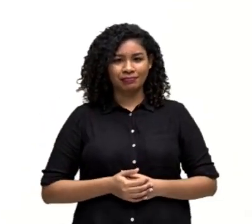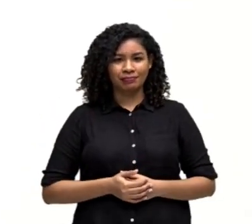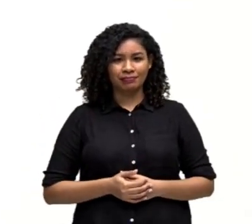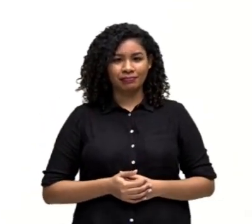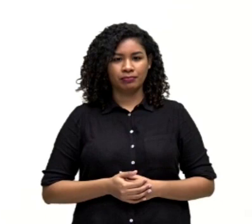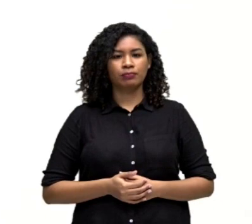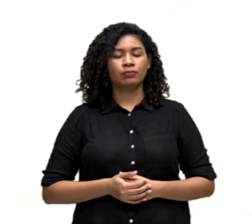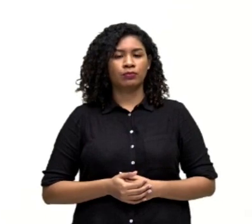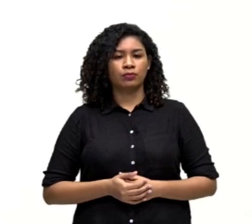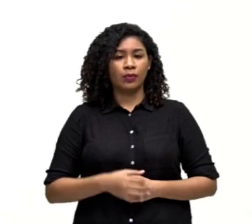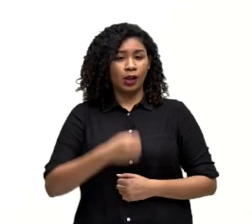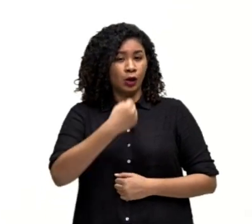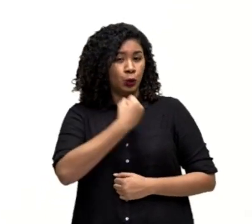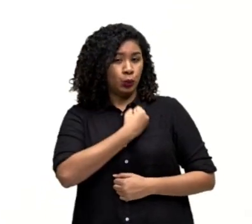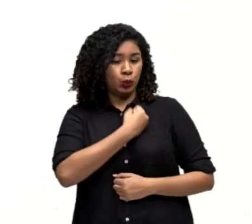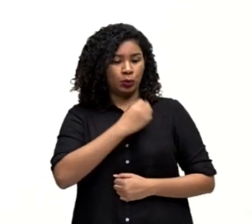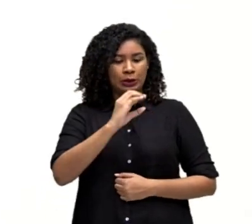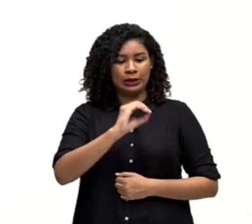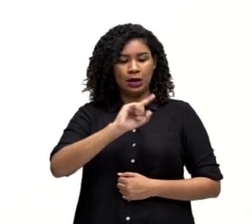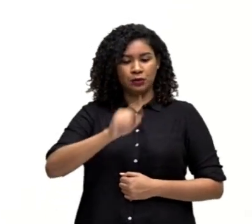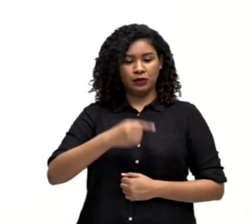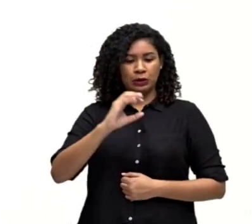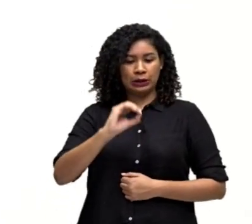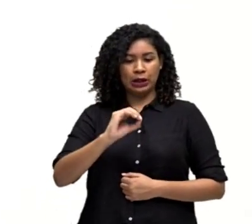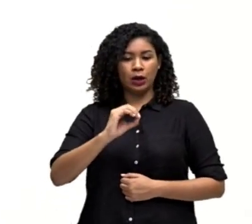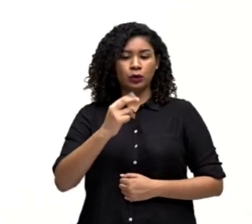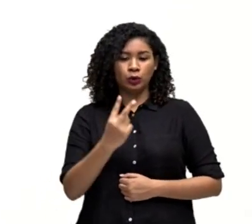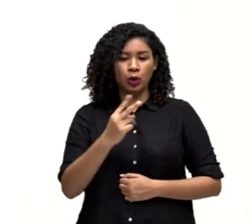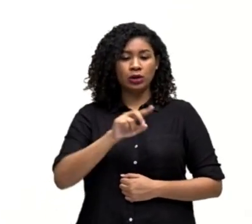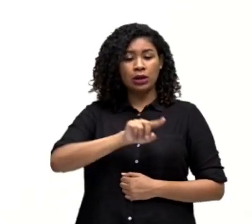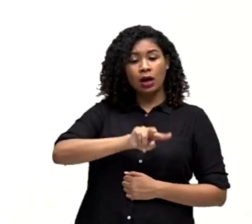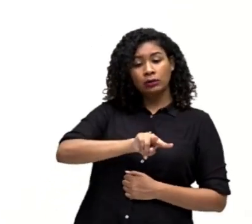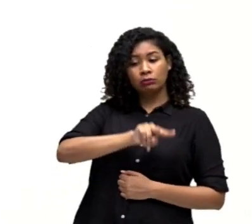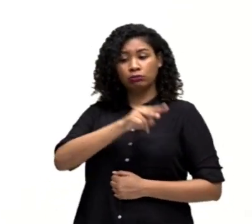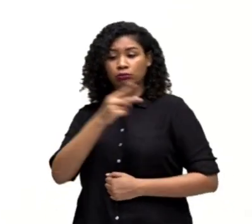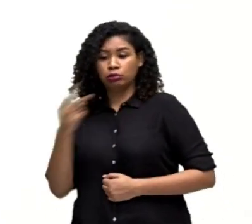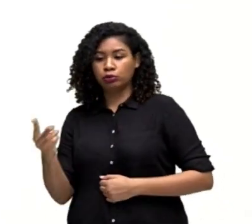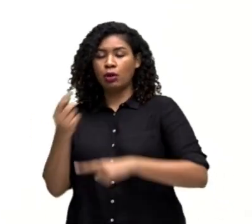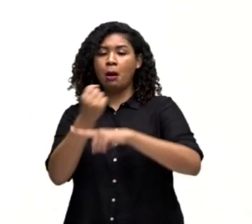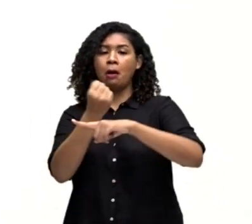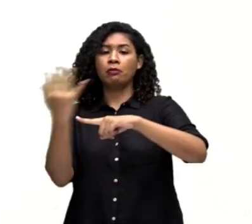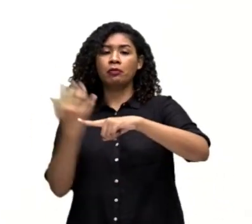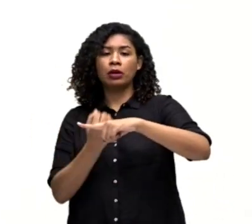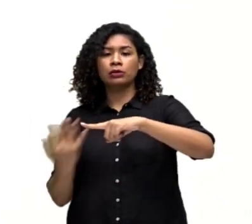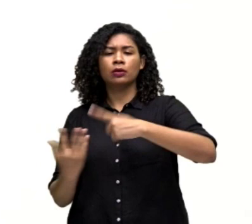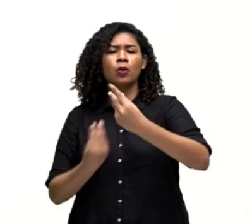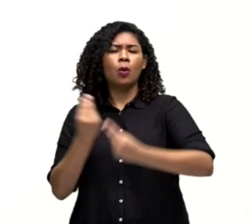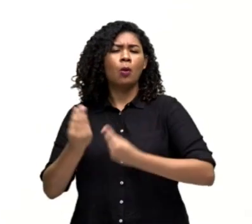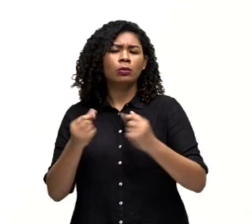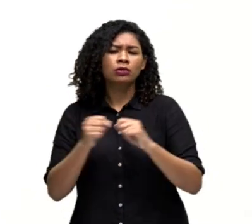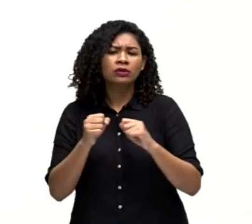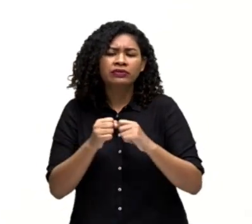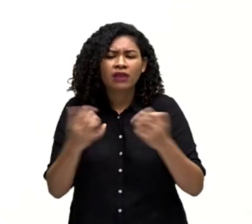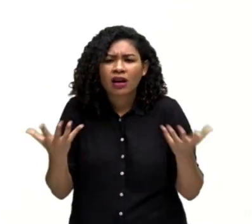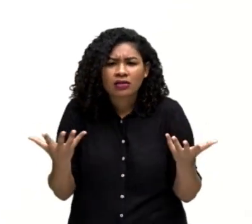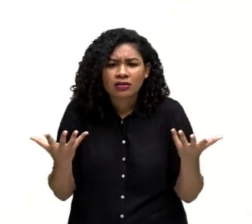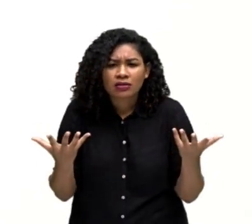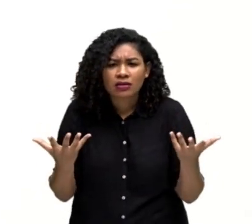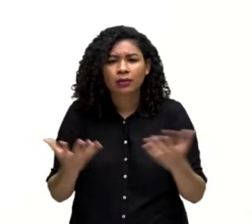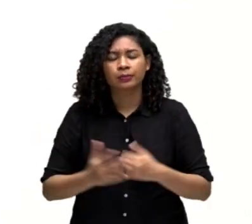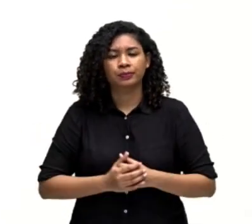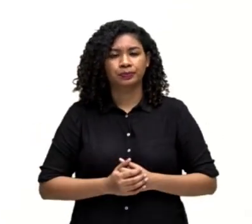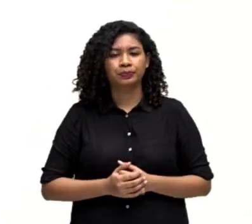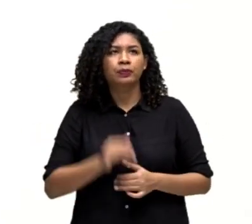dizer, de um número decimal para um número fracionário. Vejamos aqui. Vamos supor que eu tenha